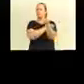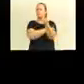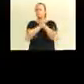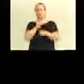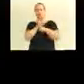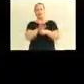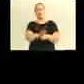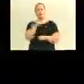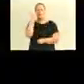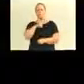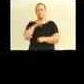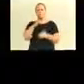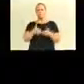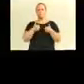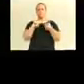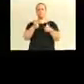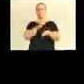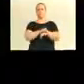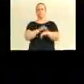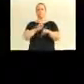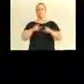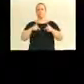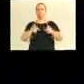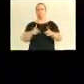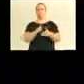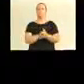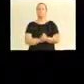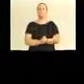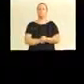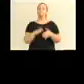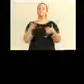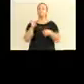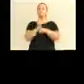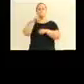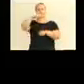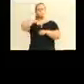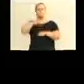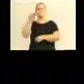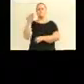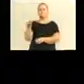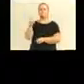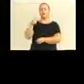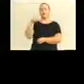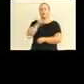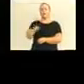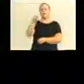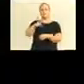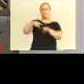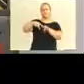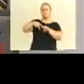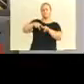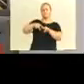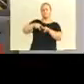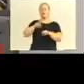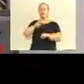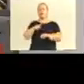poderem desempenhar e desenvolver suas ações. E certamente no Praça Boa Vista fica atendendo ao pedido dos skatistas, da Alberto, dos Esportes Radicais, é uma